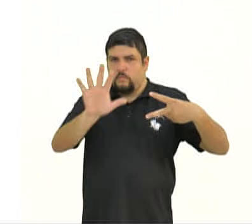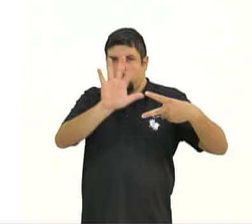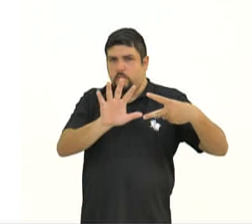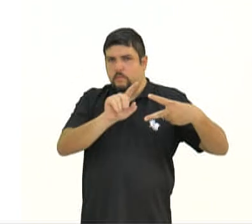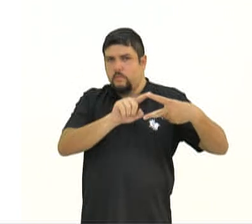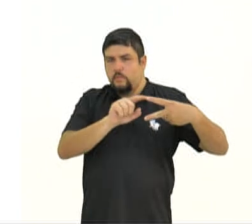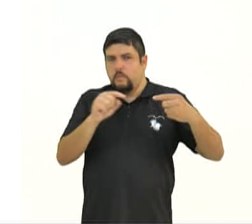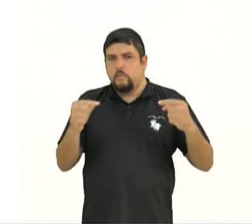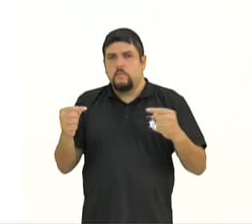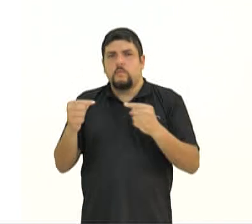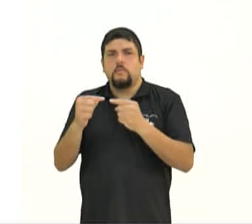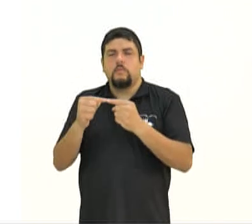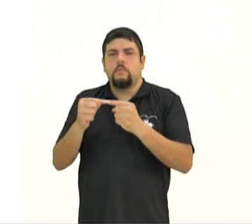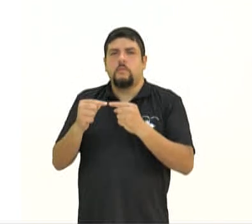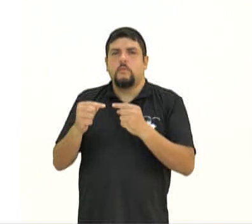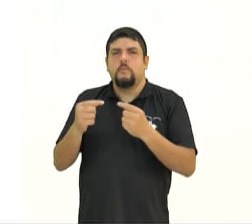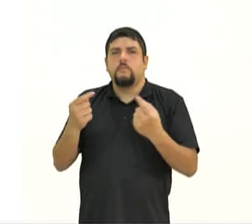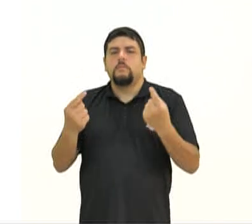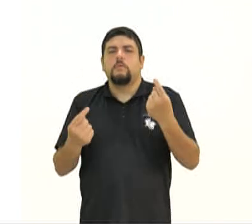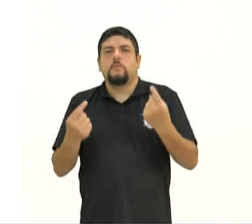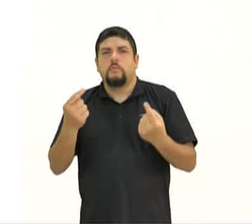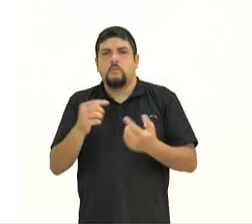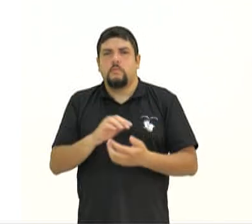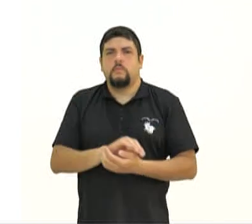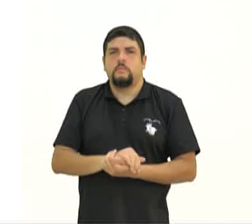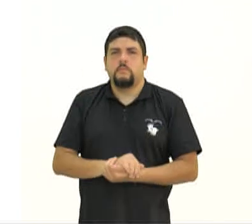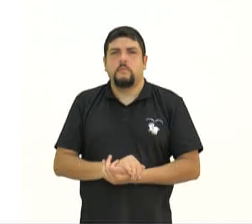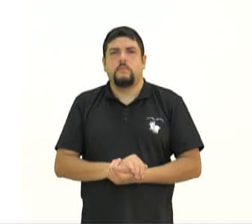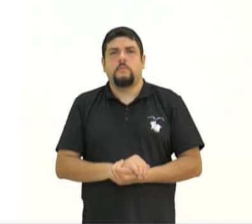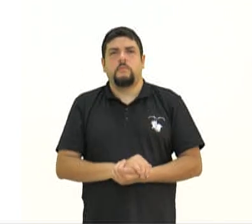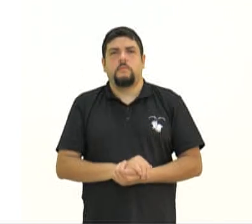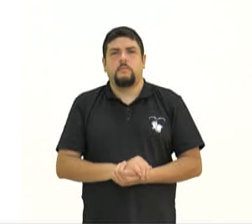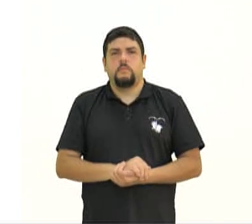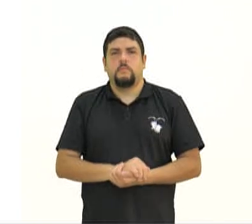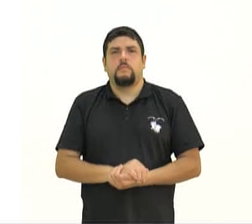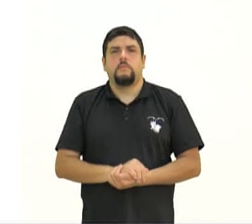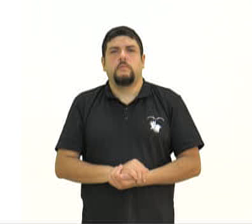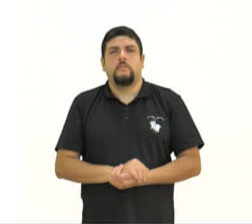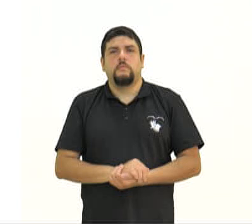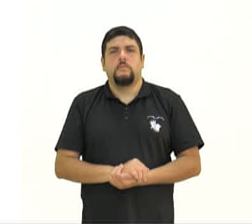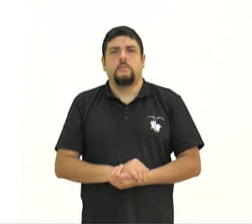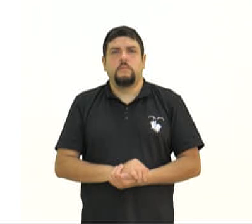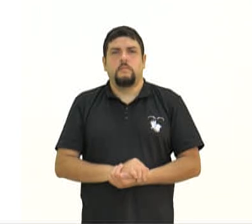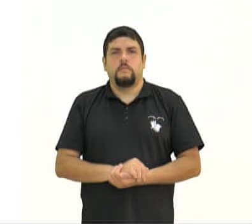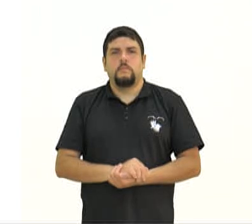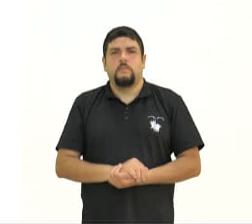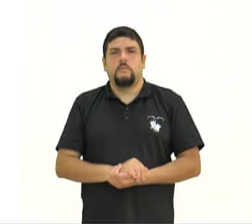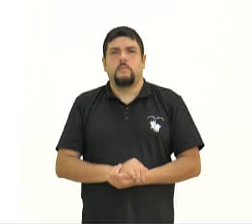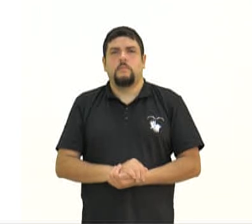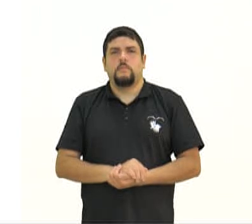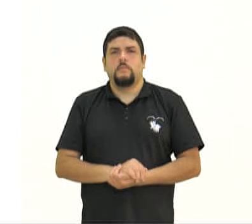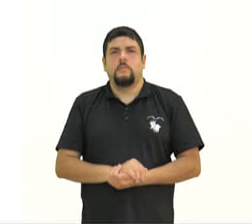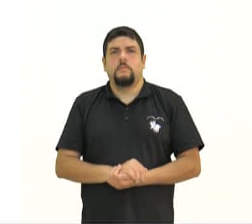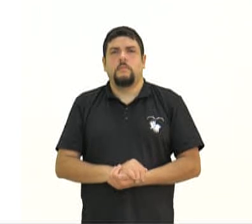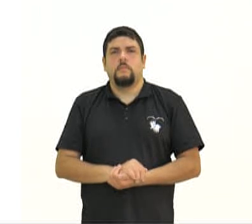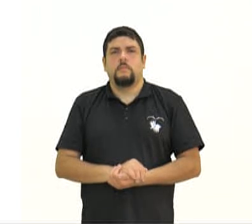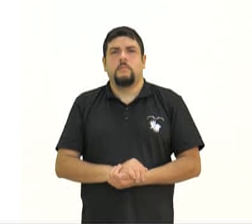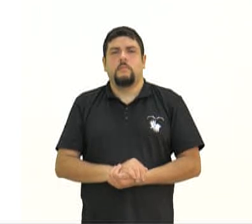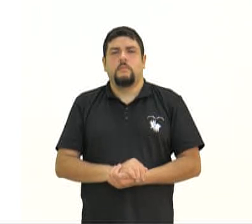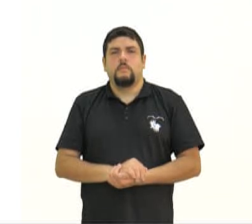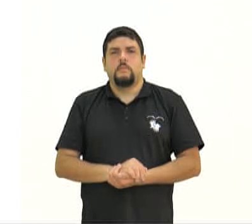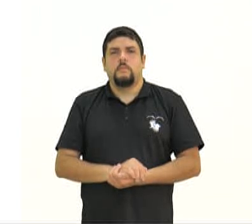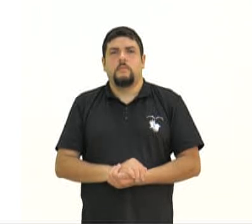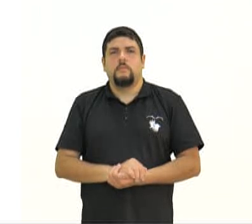essas instruções. Qual das duas está de acordo com as instruções? A postura del perro ou a postura del gato?